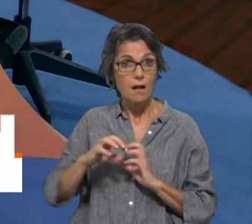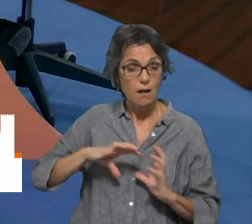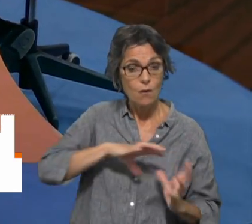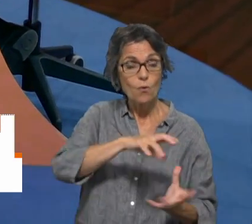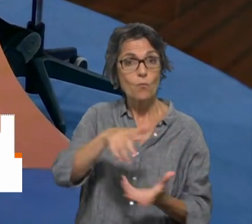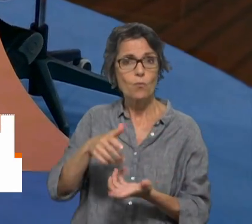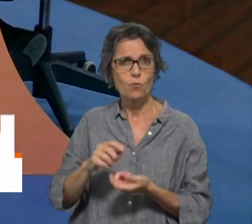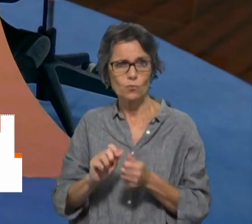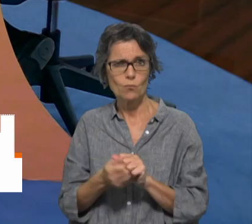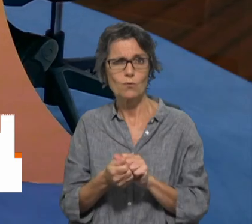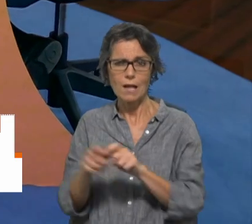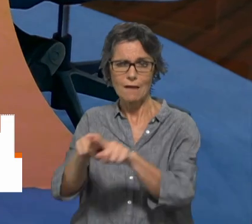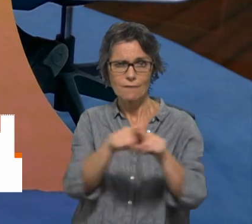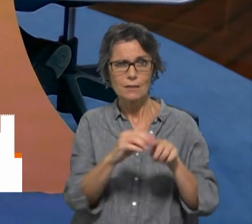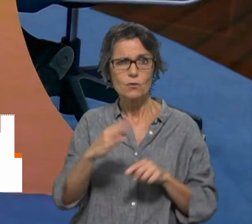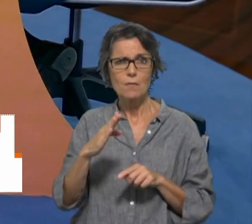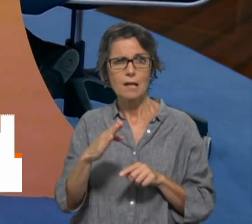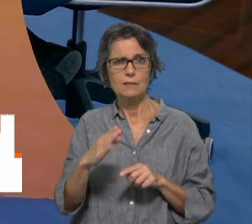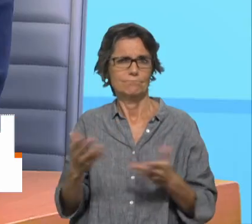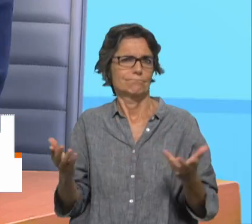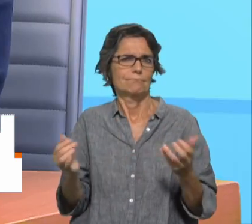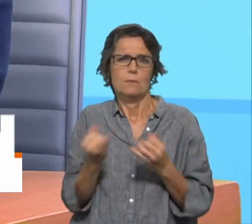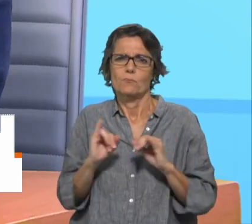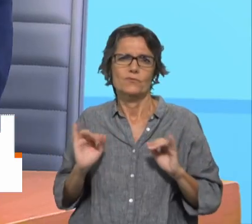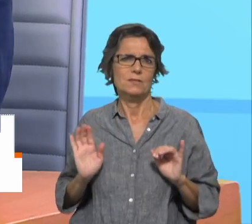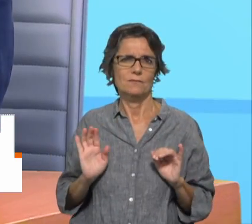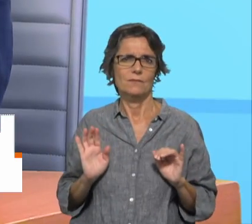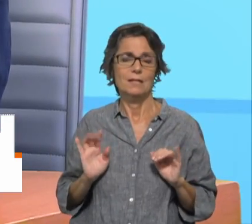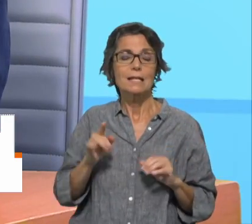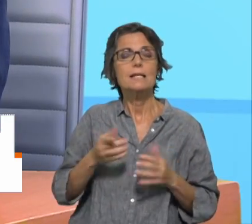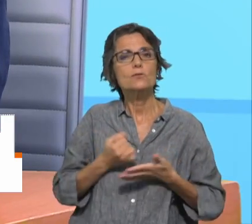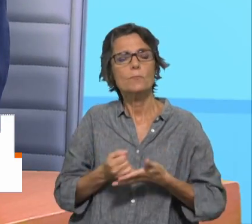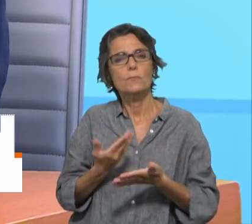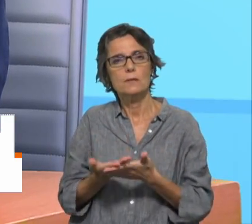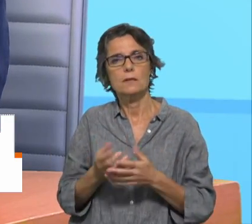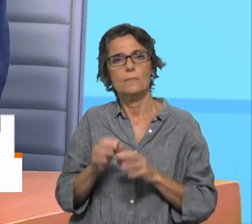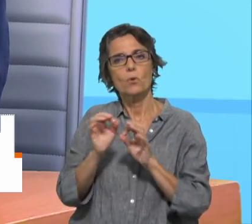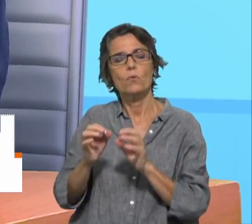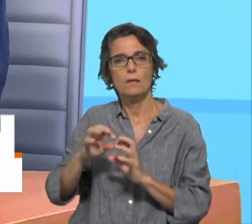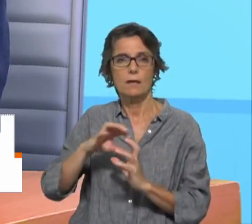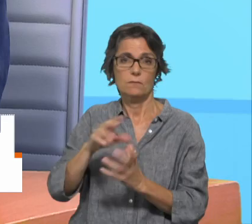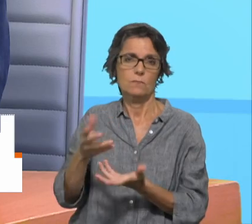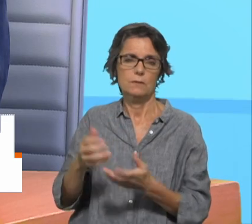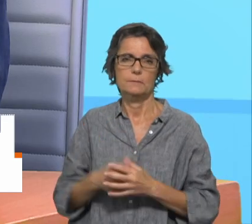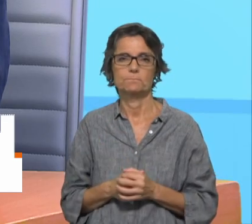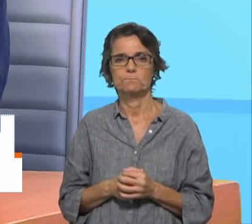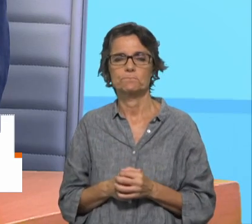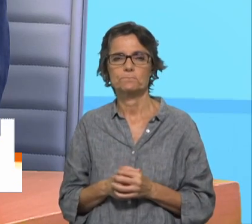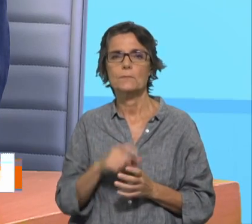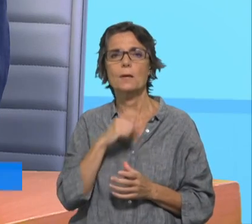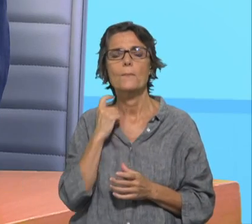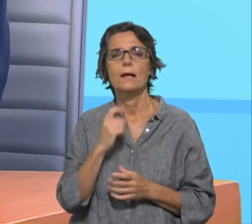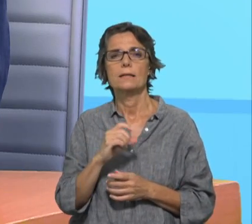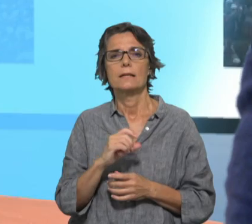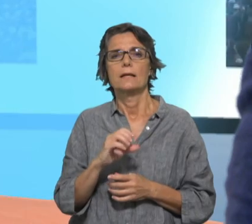fraterno e para curá-lo e até para cuidarmos da casa comum, neste âmbito também. Padre Carlos Aquino, qual será